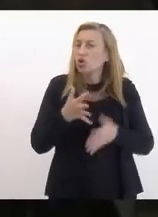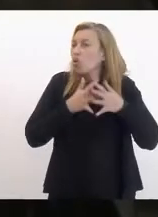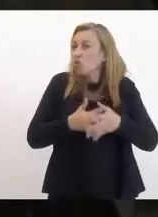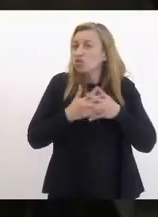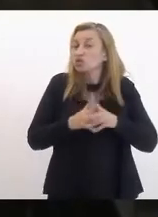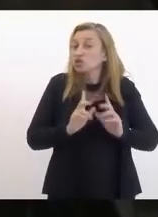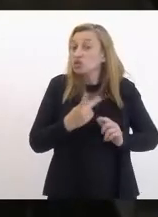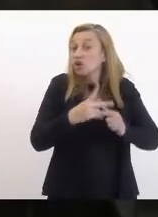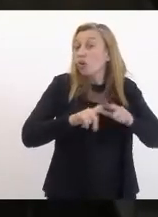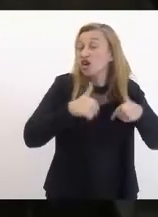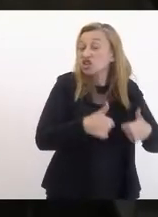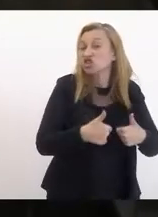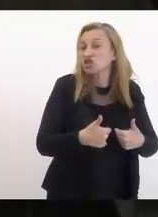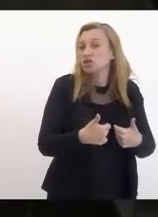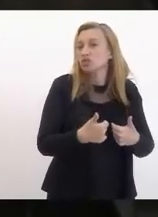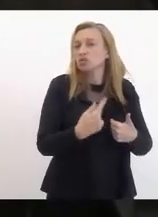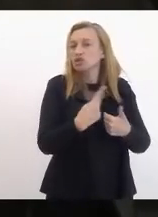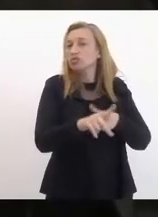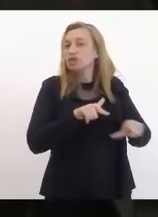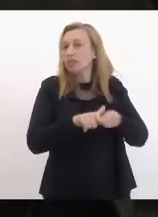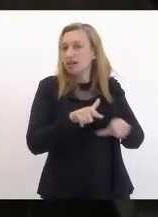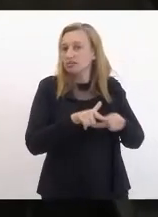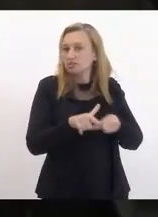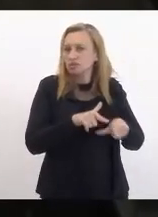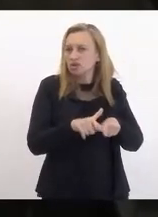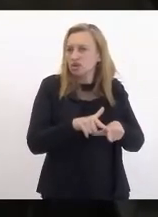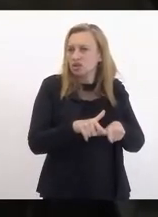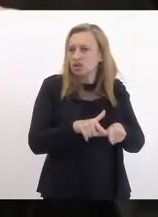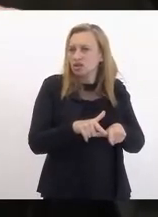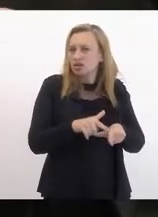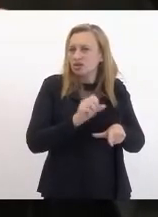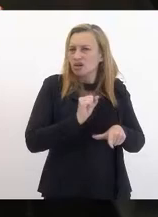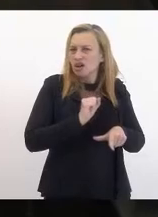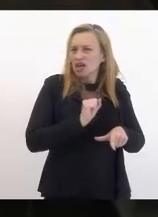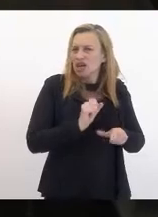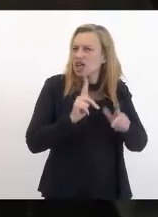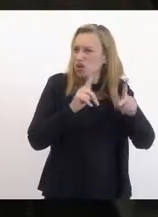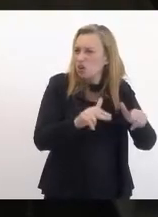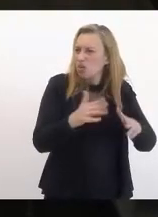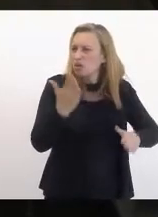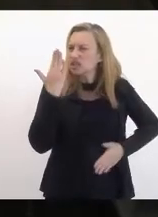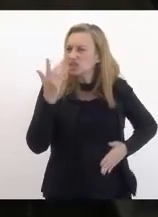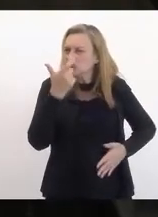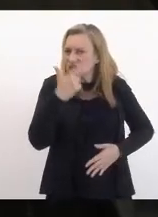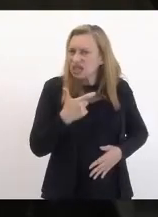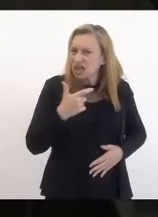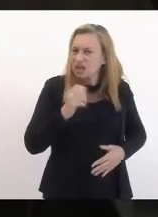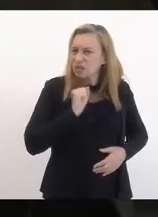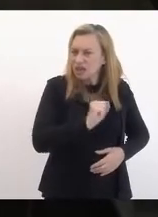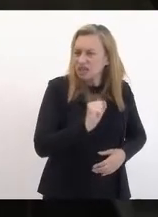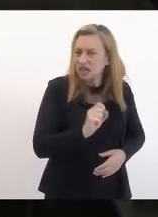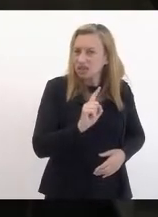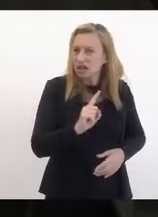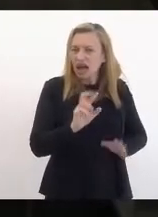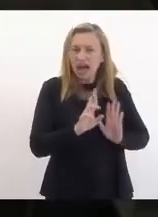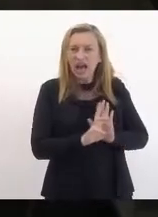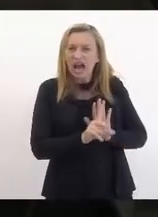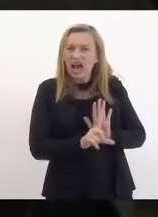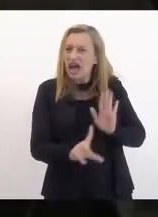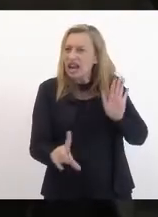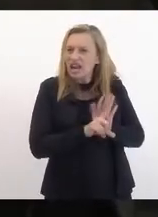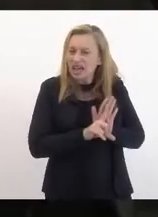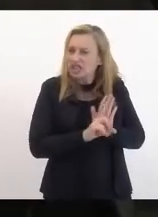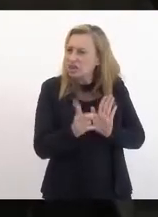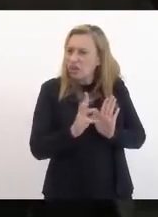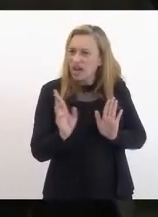suas ações, por suas atitudes, com quem comete crimes, com quem, para quem a lei não é referência, para quem a lei não é